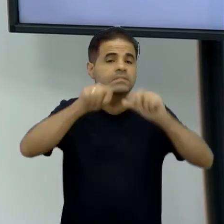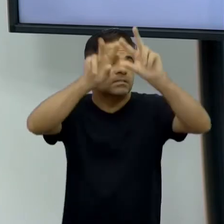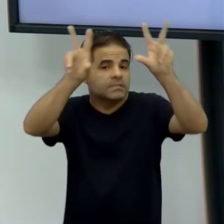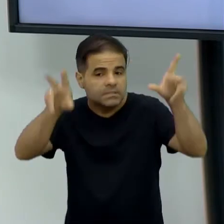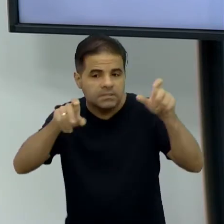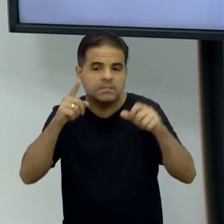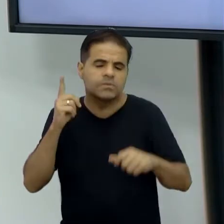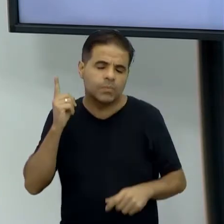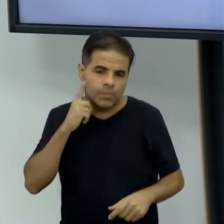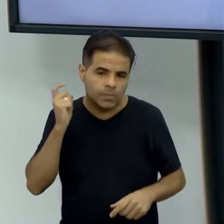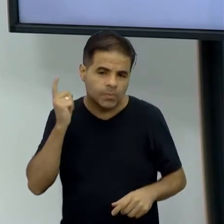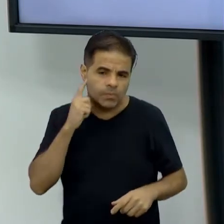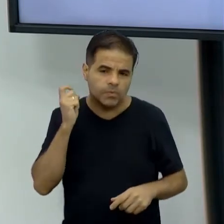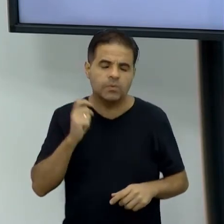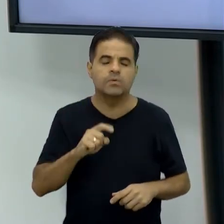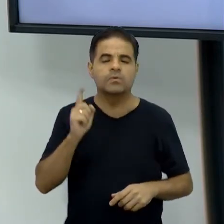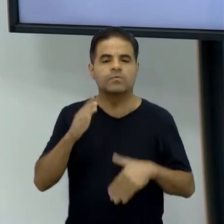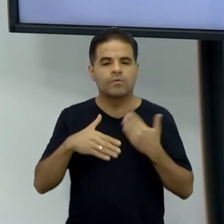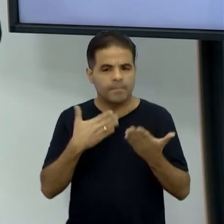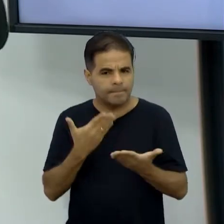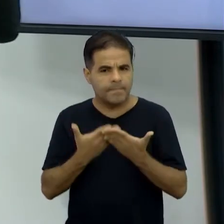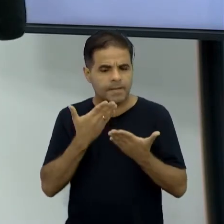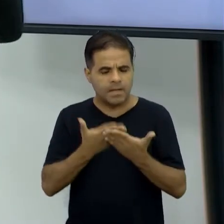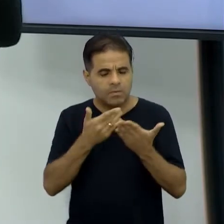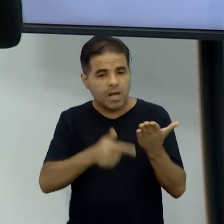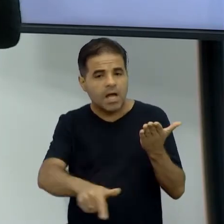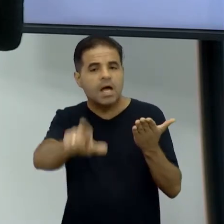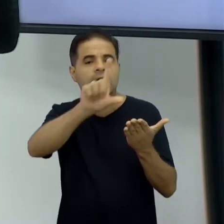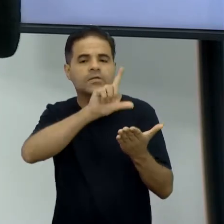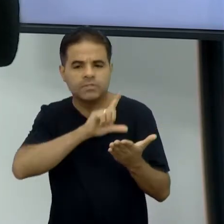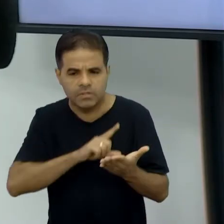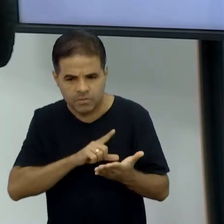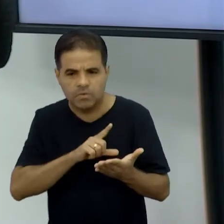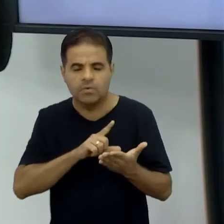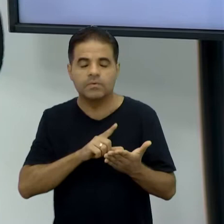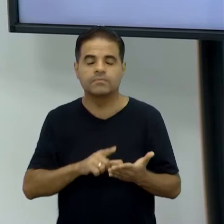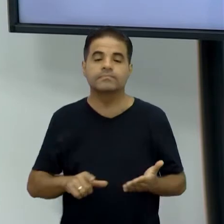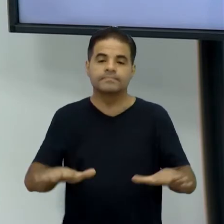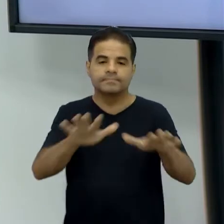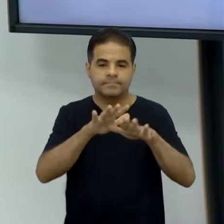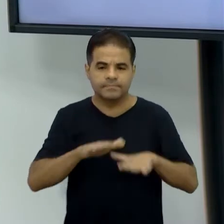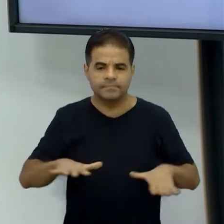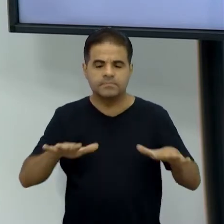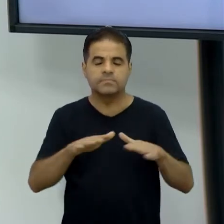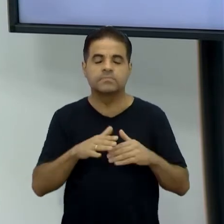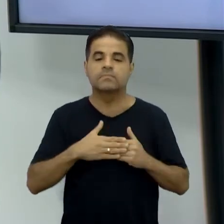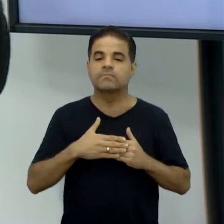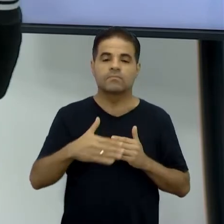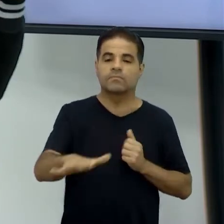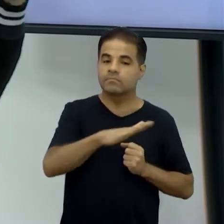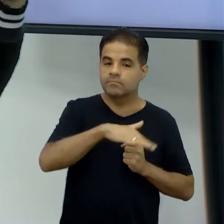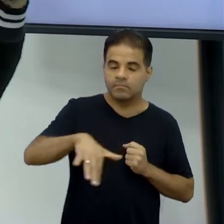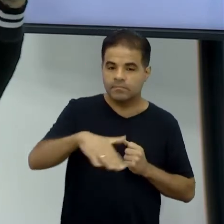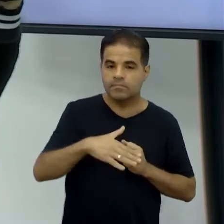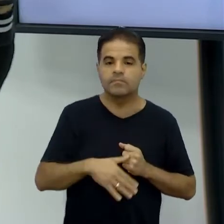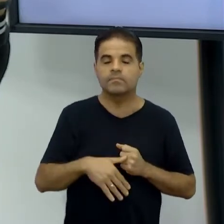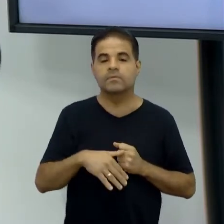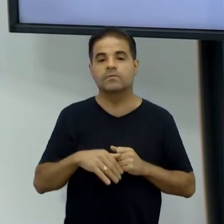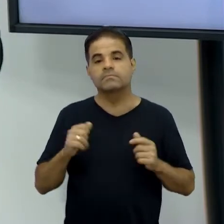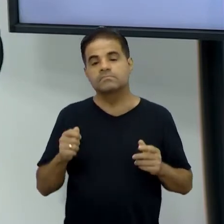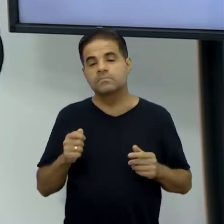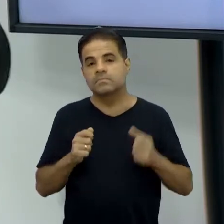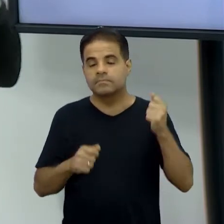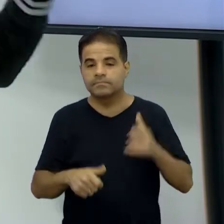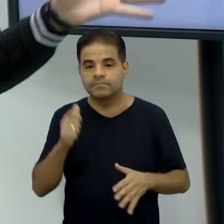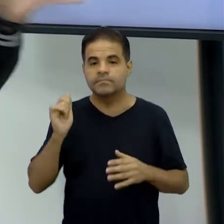do som. Foi uma aula anterior que eu batia, né, com o chaveiro na trave para